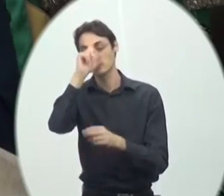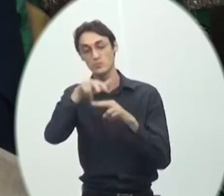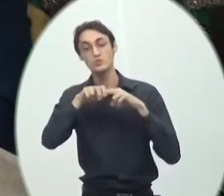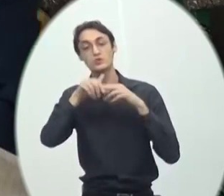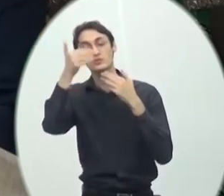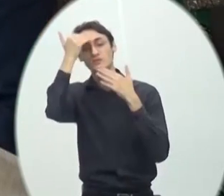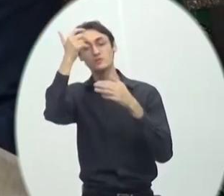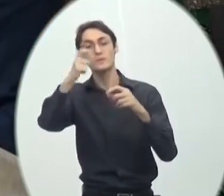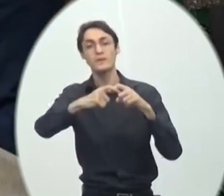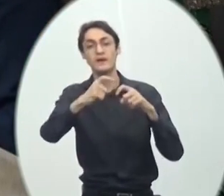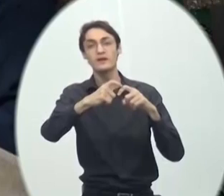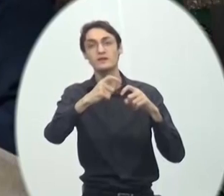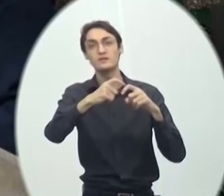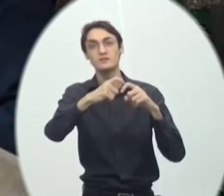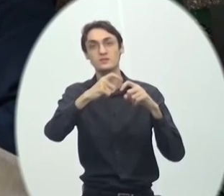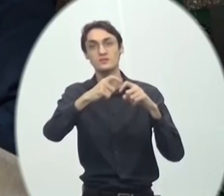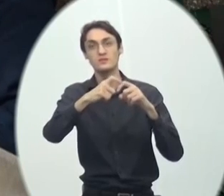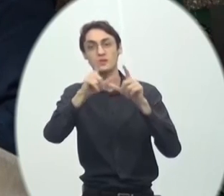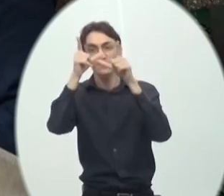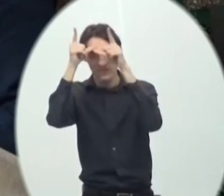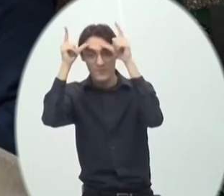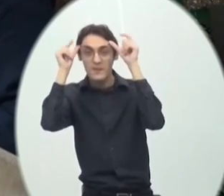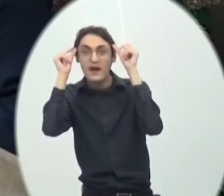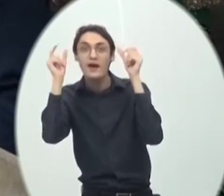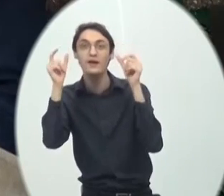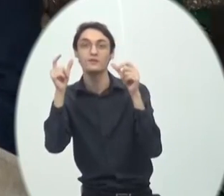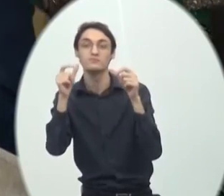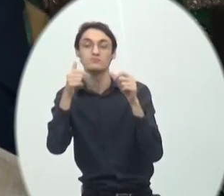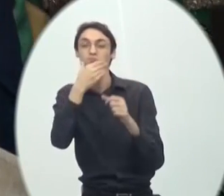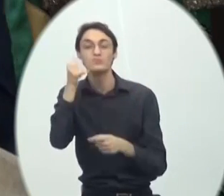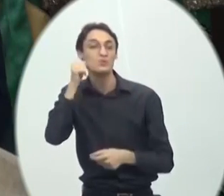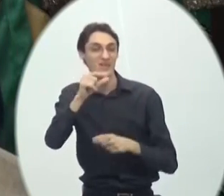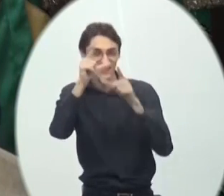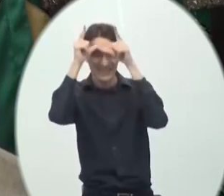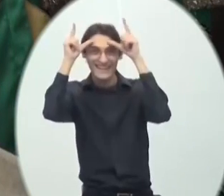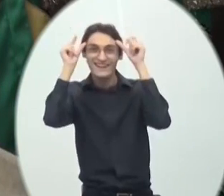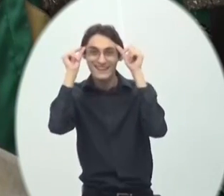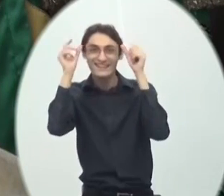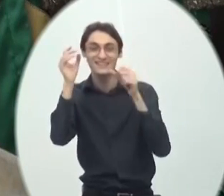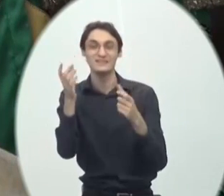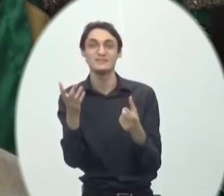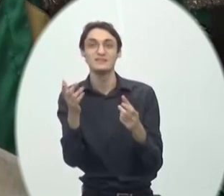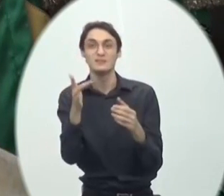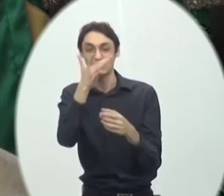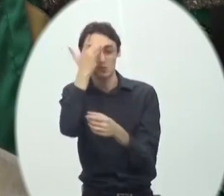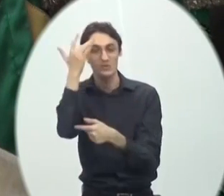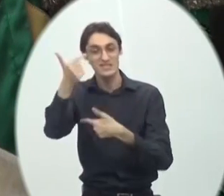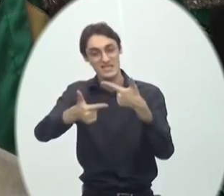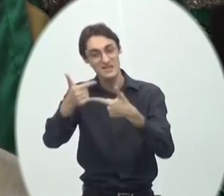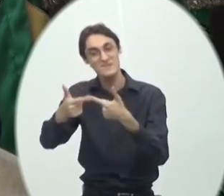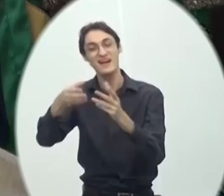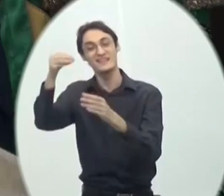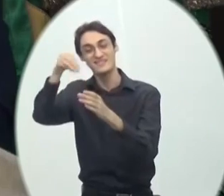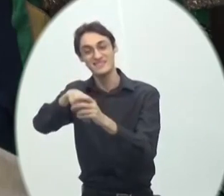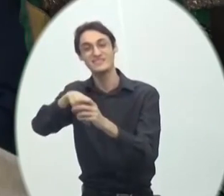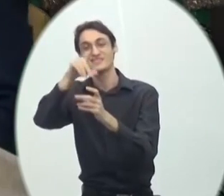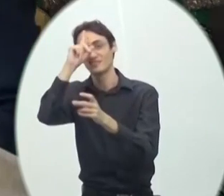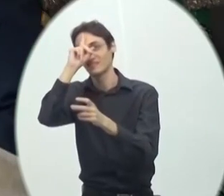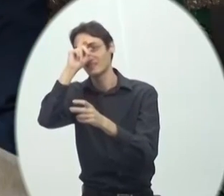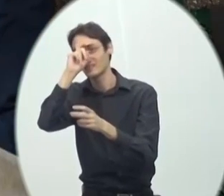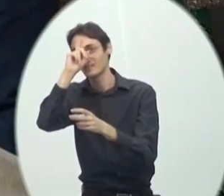aos médicos, agradeço às enfermeiras, aos enfermeiros, agradeço aos funcionários do Hospital São José,